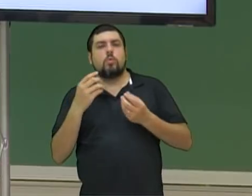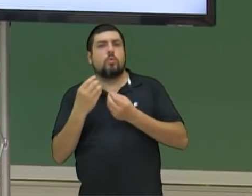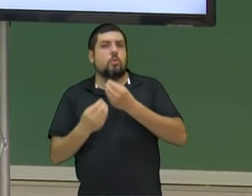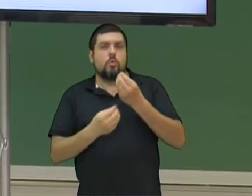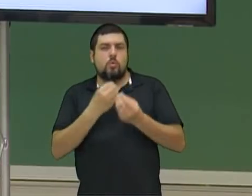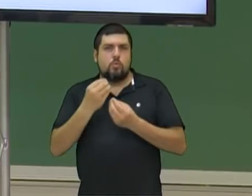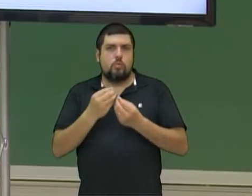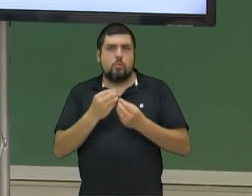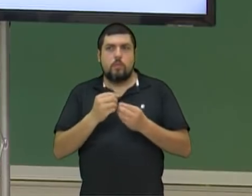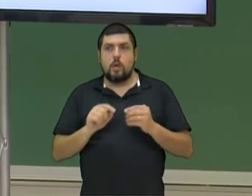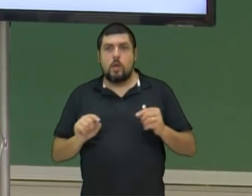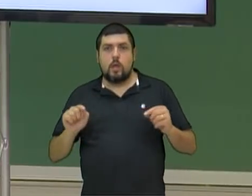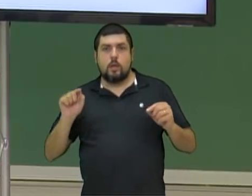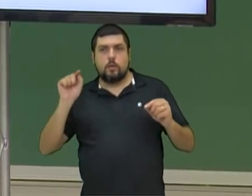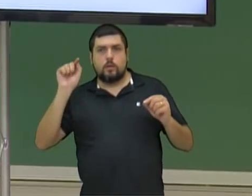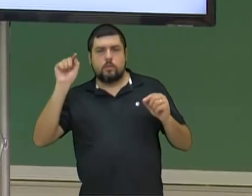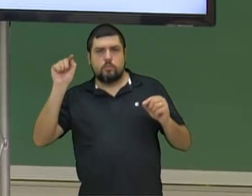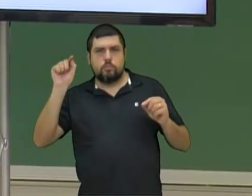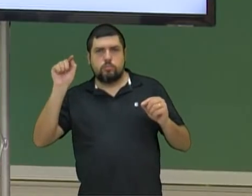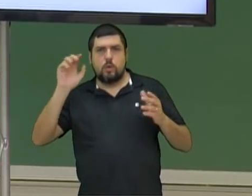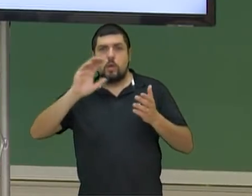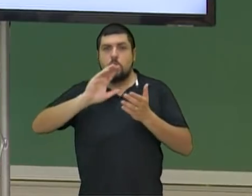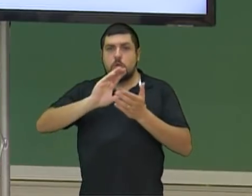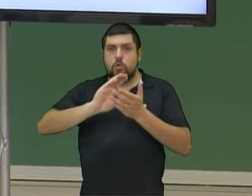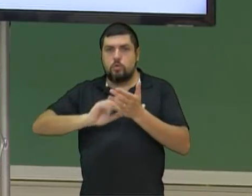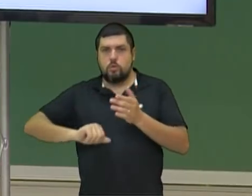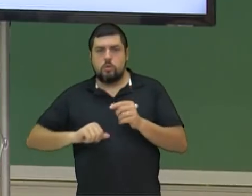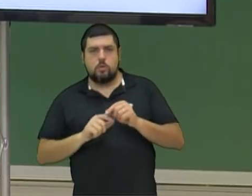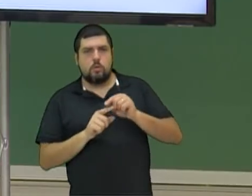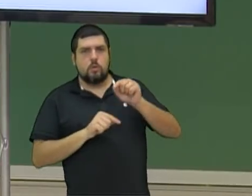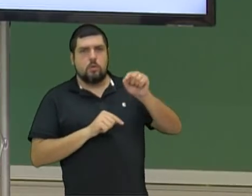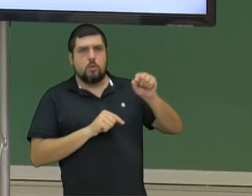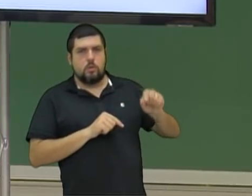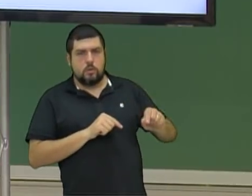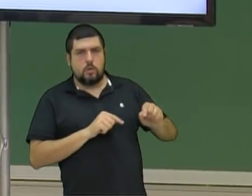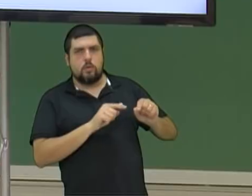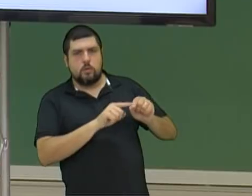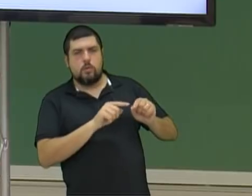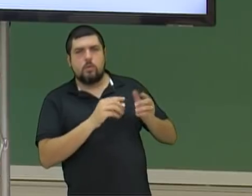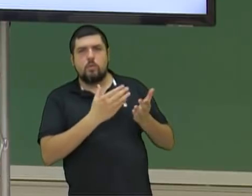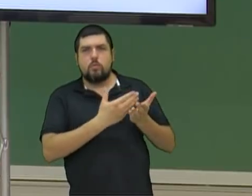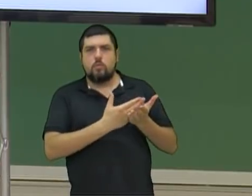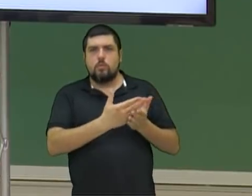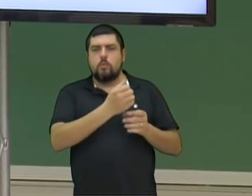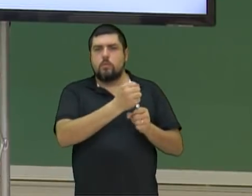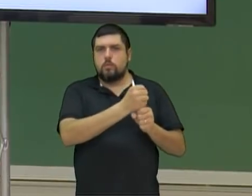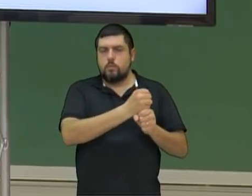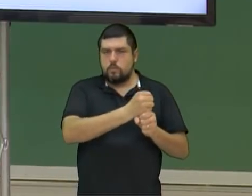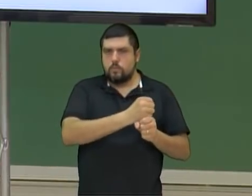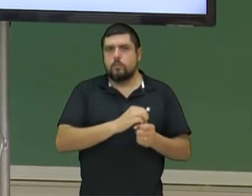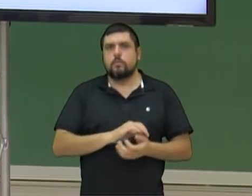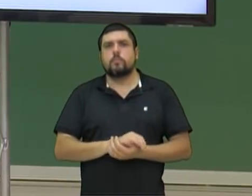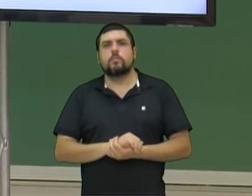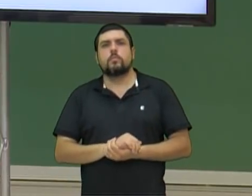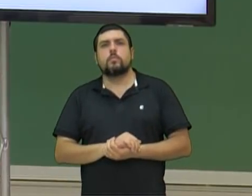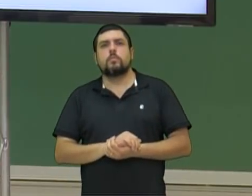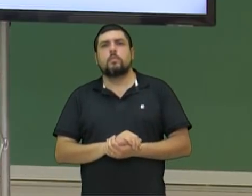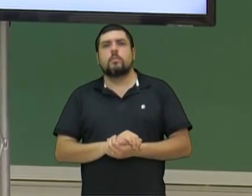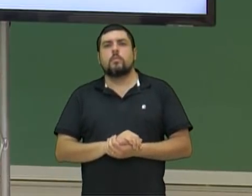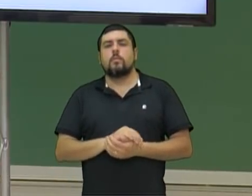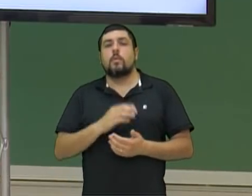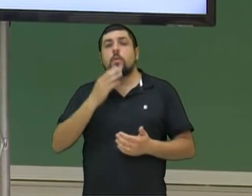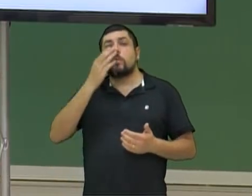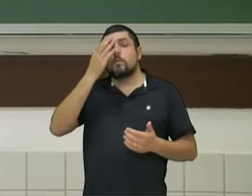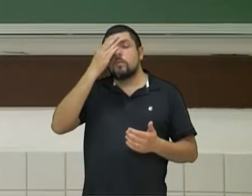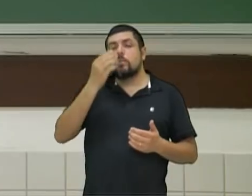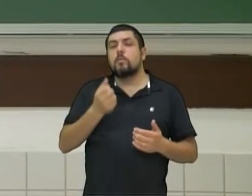total aqui até maio e vamos tirar ali a quantidade, certo? No começo do ano, para saber quanto que